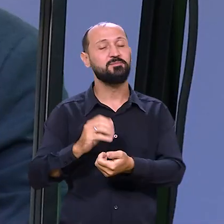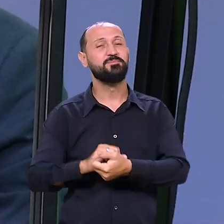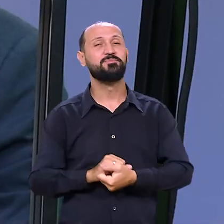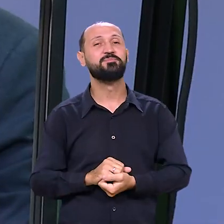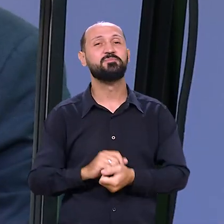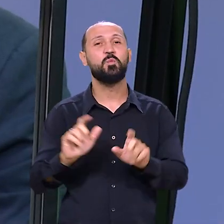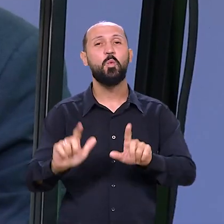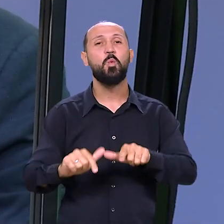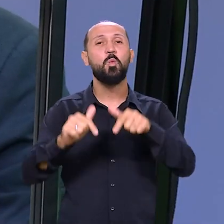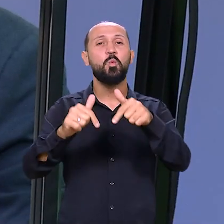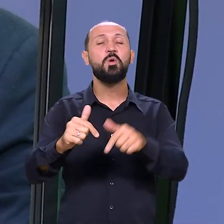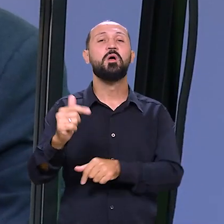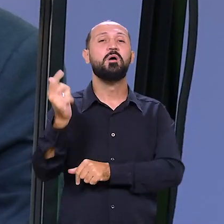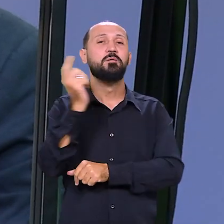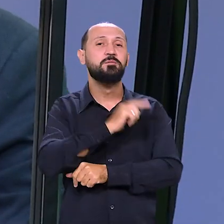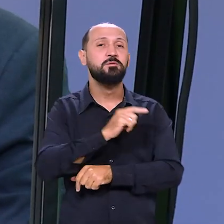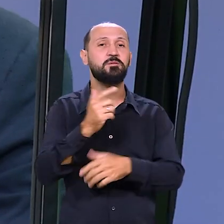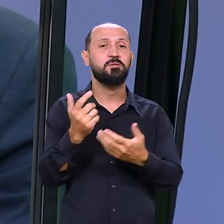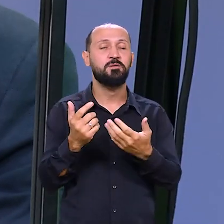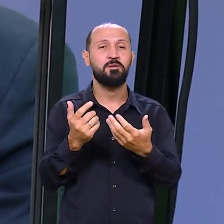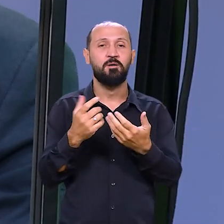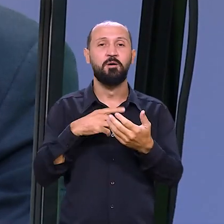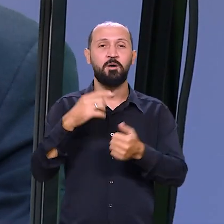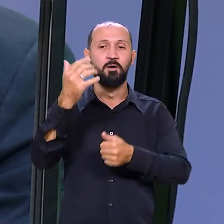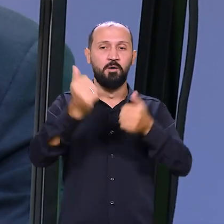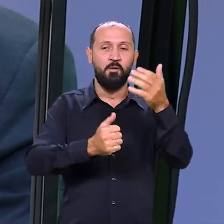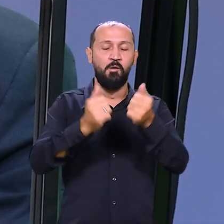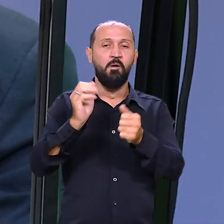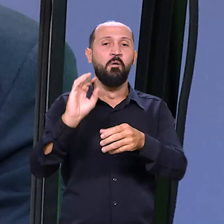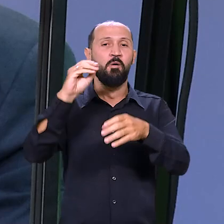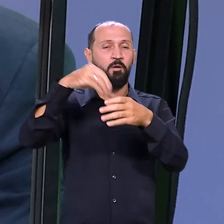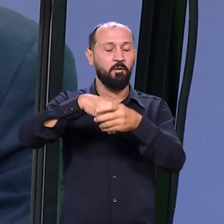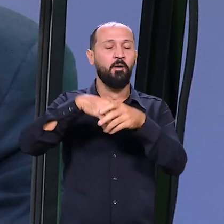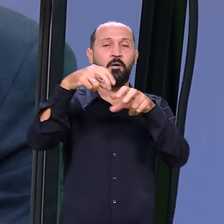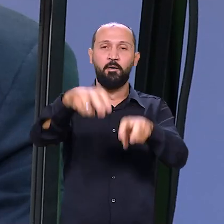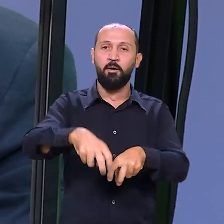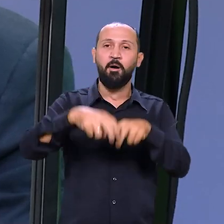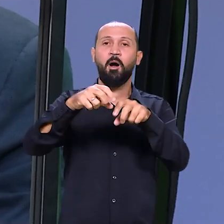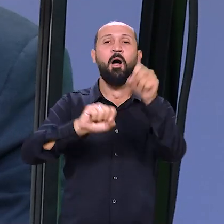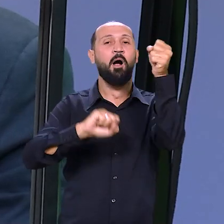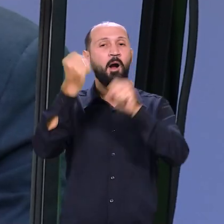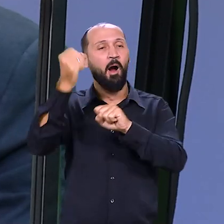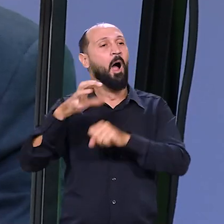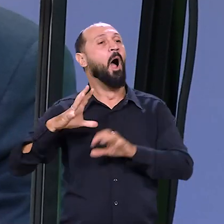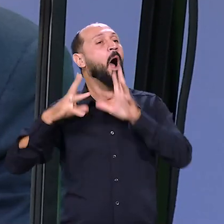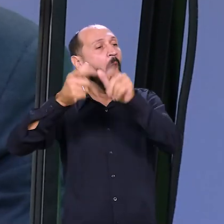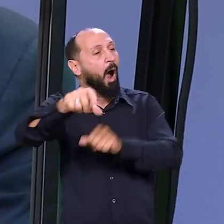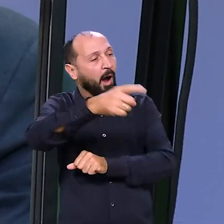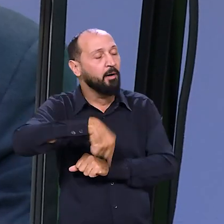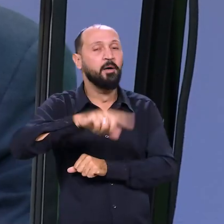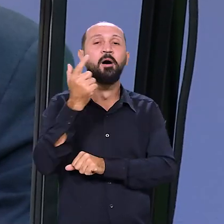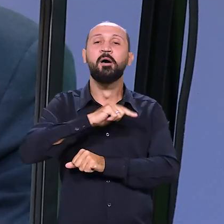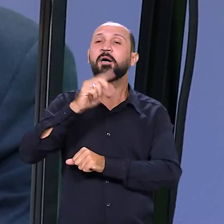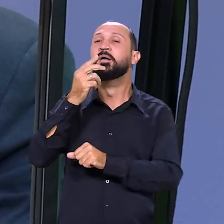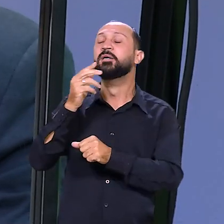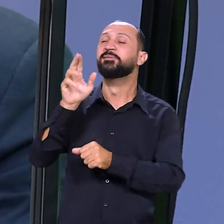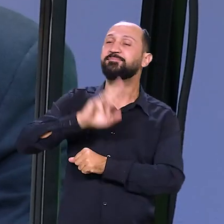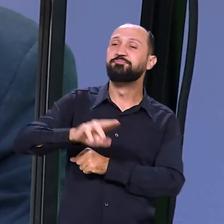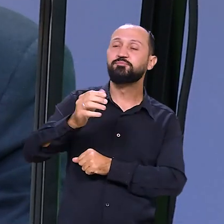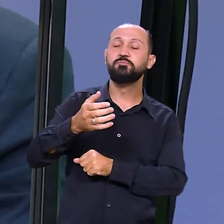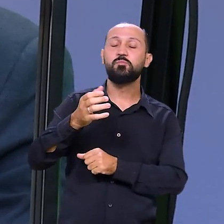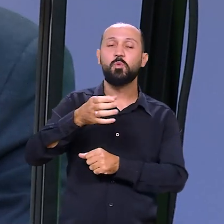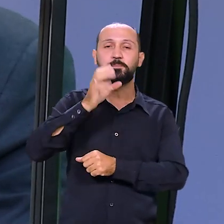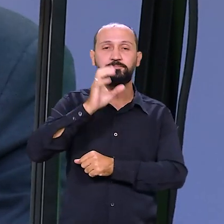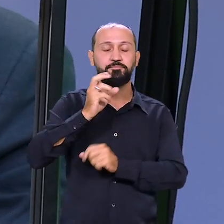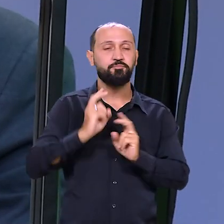né? Então a nossa luta é para que a gente possa ter leite na propriedade rural e nas indústrias para todo mundo fazer essa